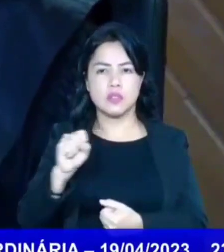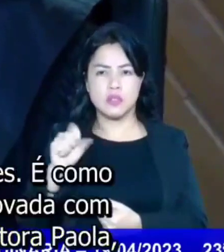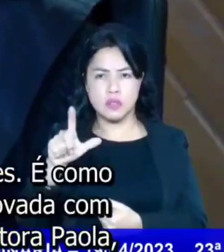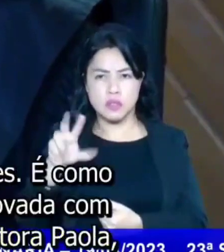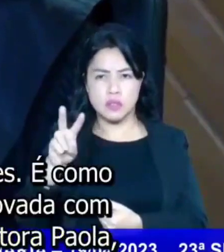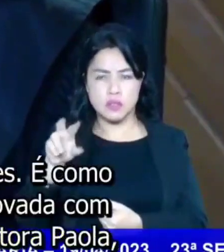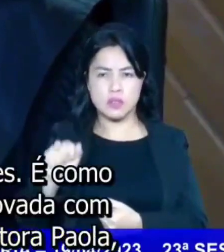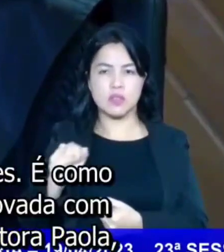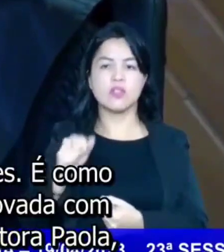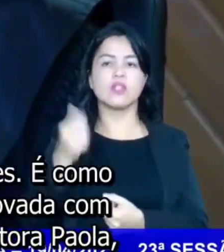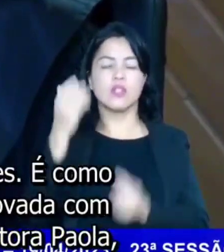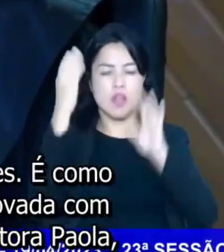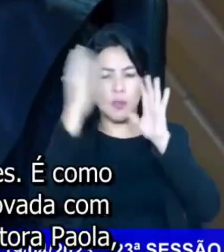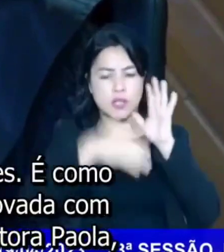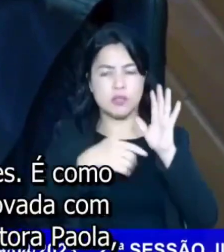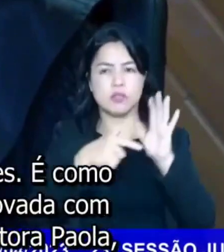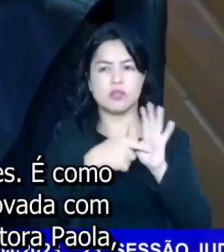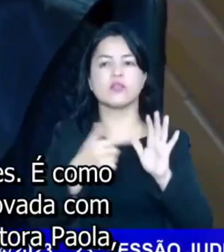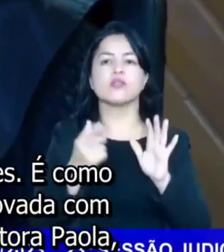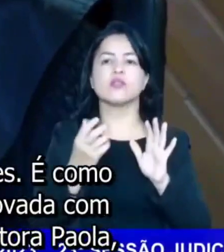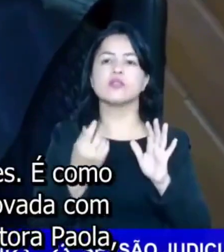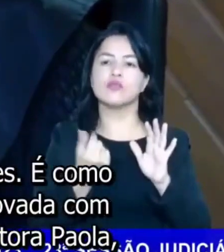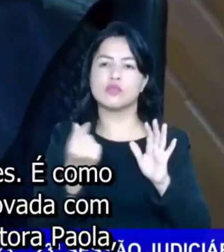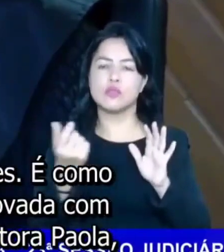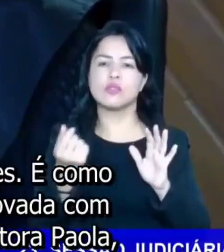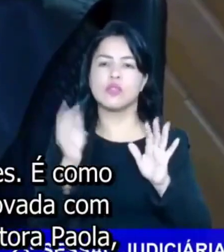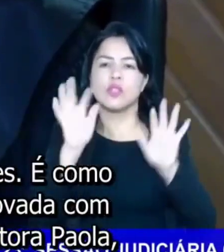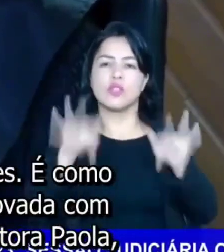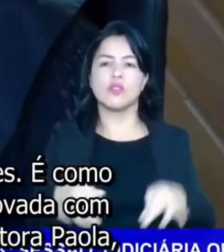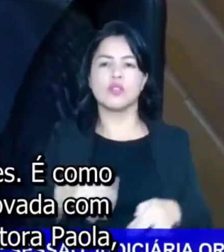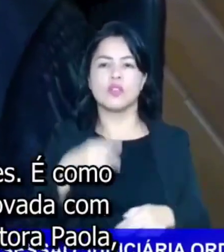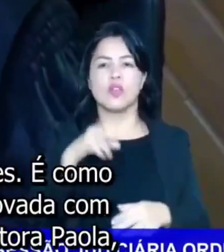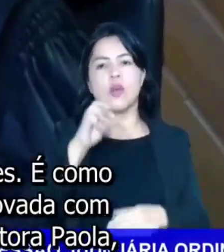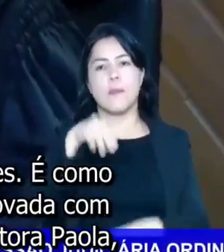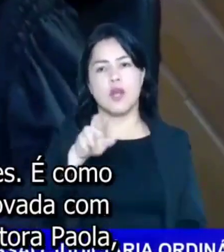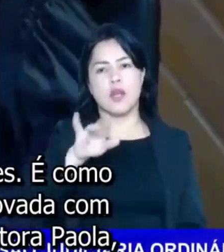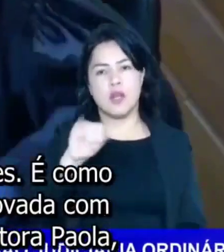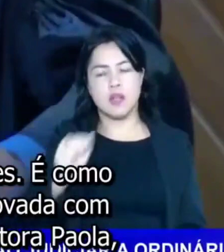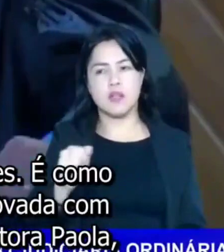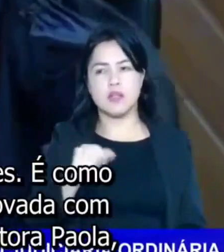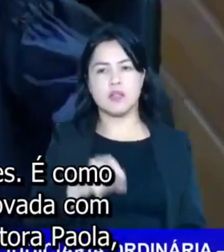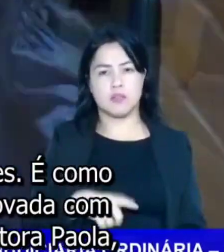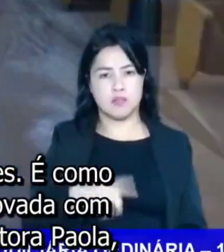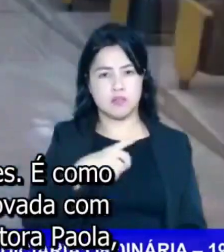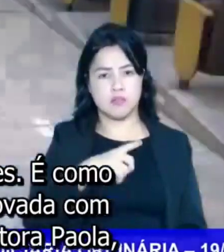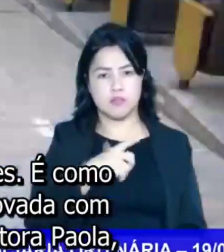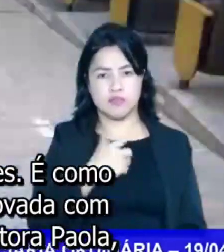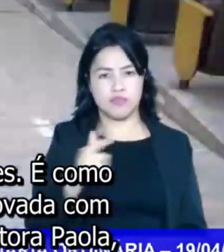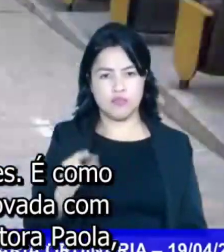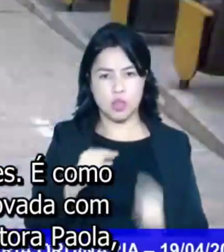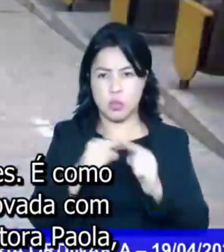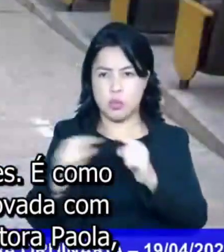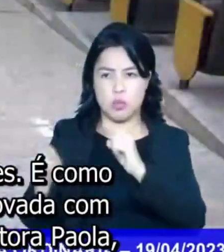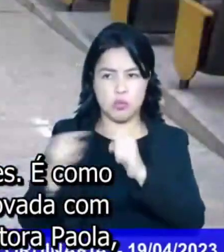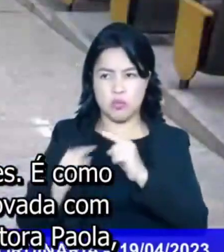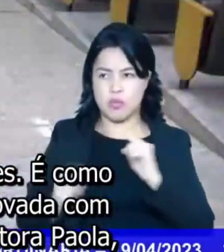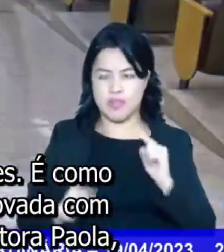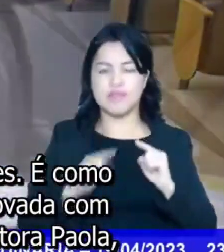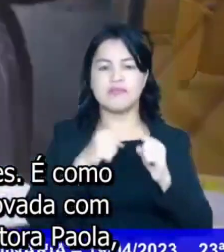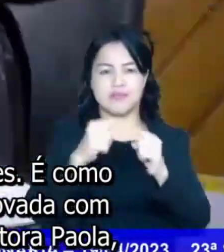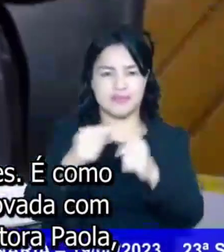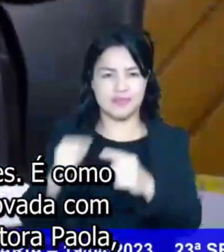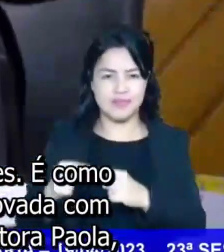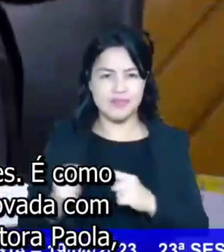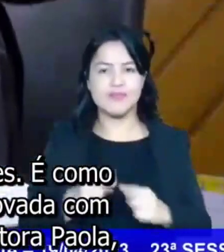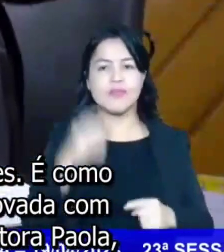contas final da candidata Maria Paulina de Moraes Pelais. É como eu voto. Alguma divergência? Não havendo, aprovada